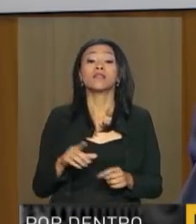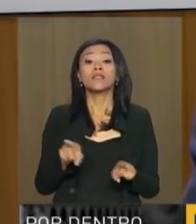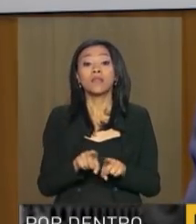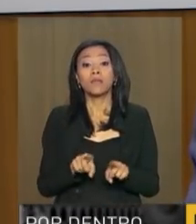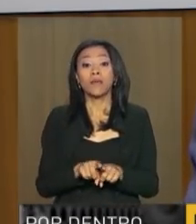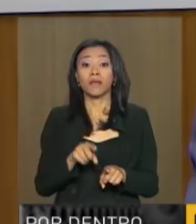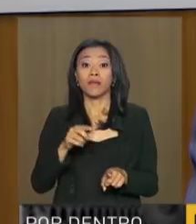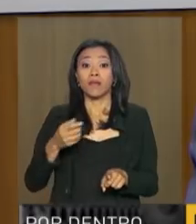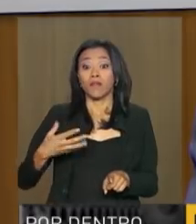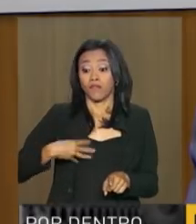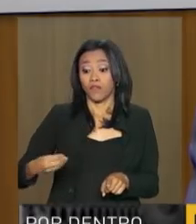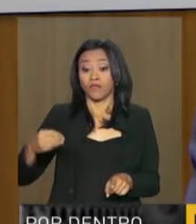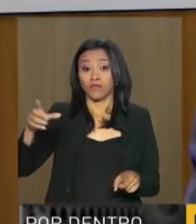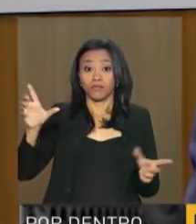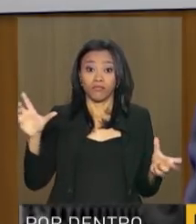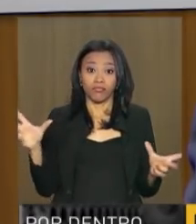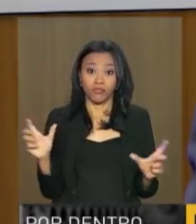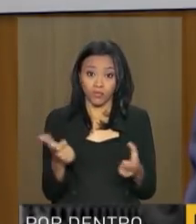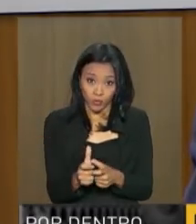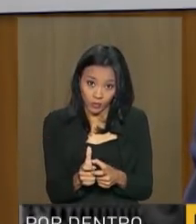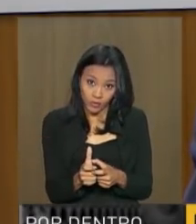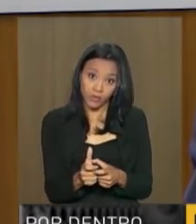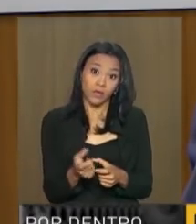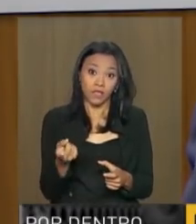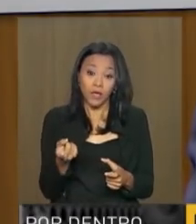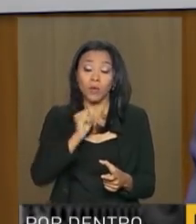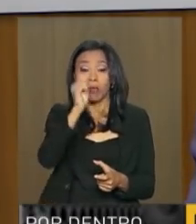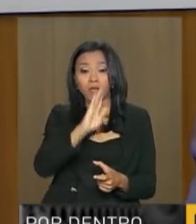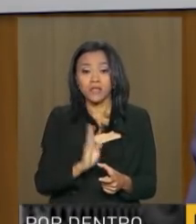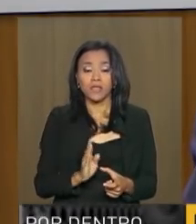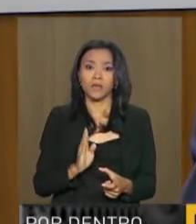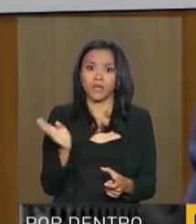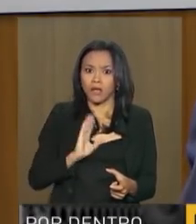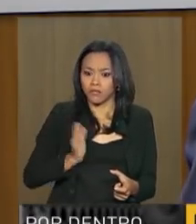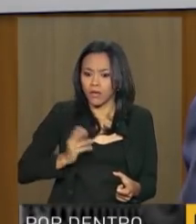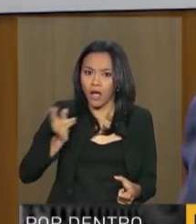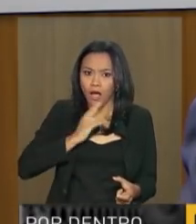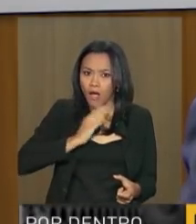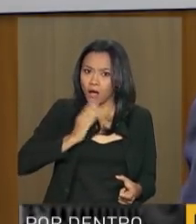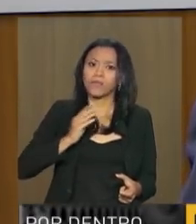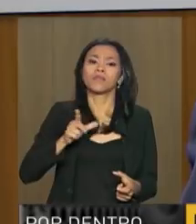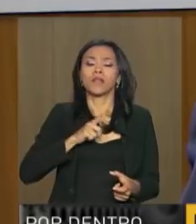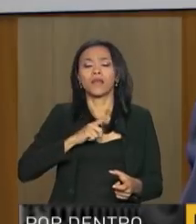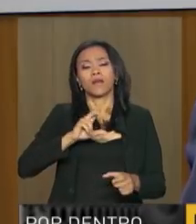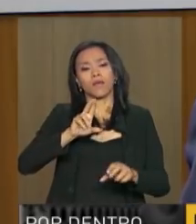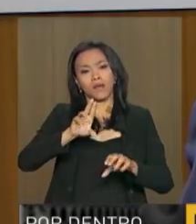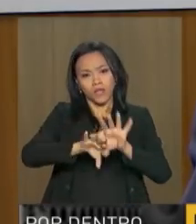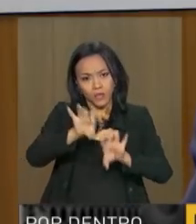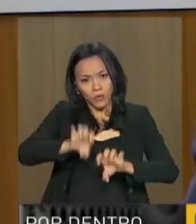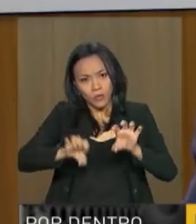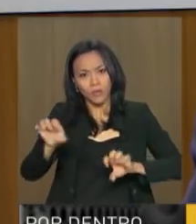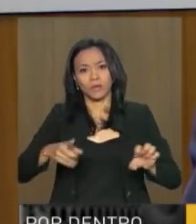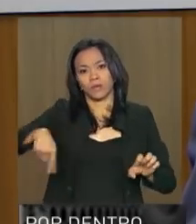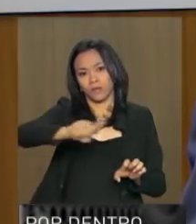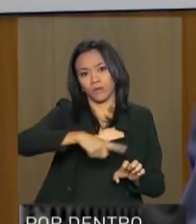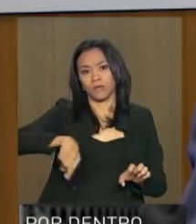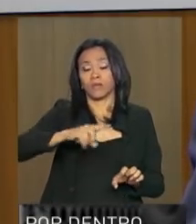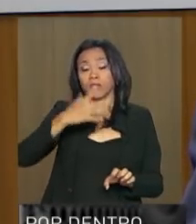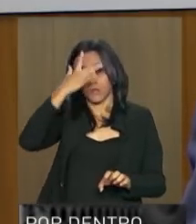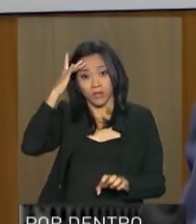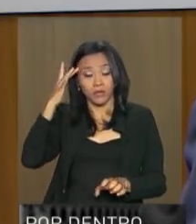filhos, então é uma realidade que o Brasil envelhece num ritmo muito acentuado. Então a gente tem uma questão estrutural de envelhecimento populacional que faz com que o